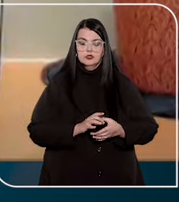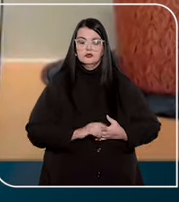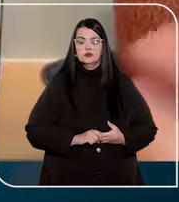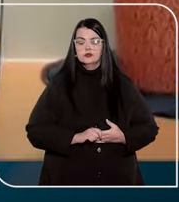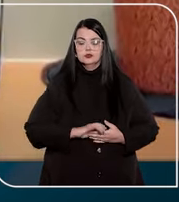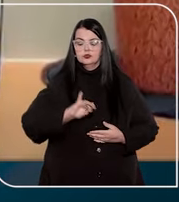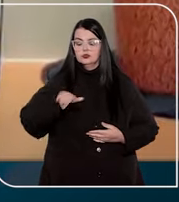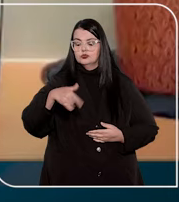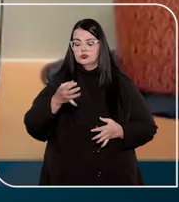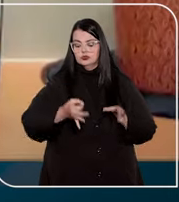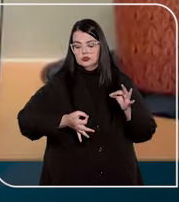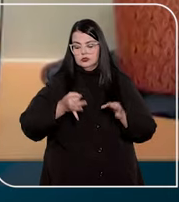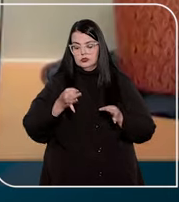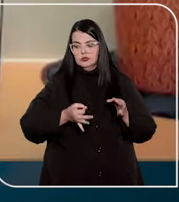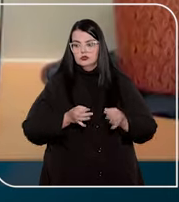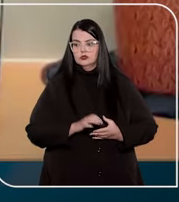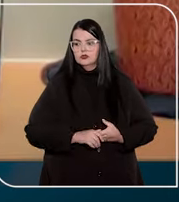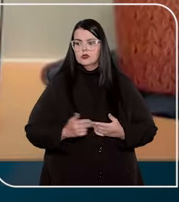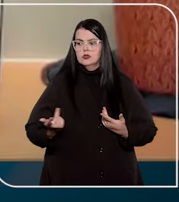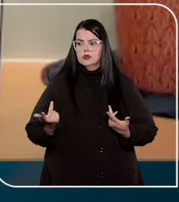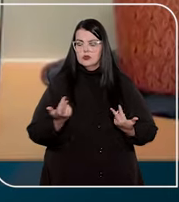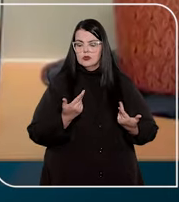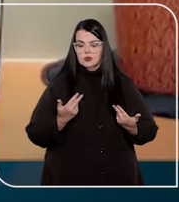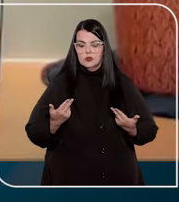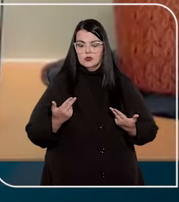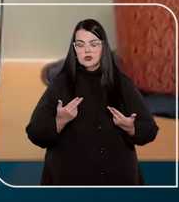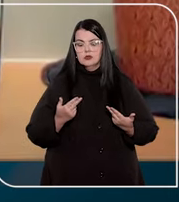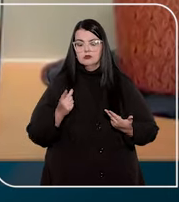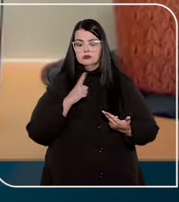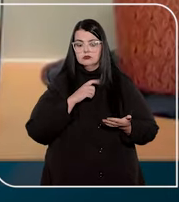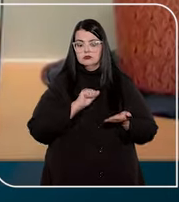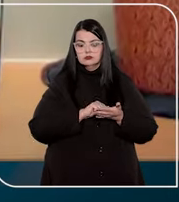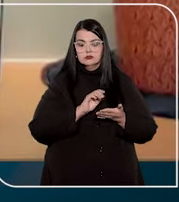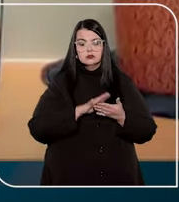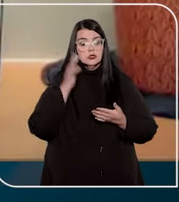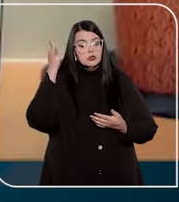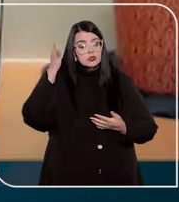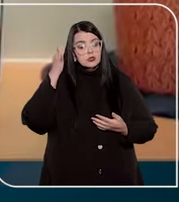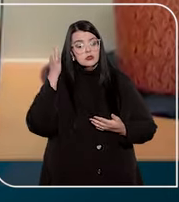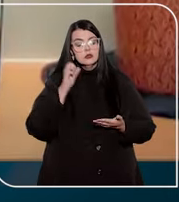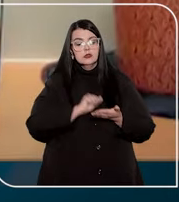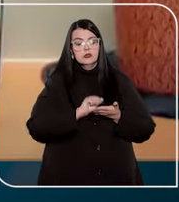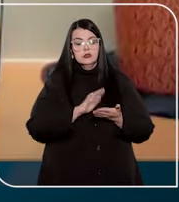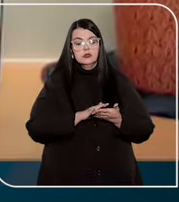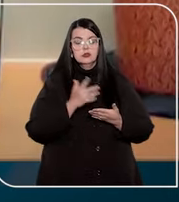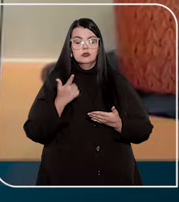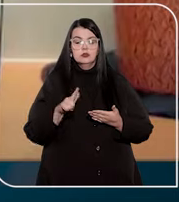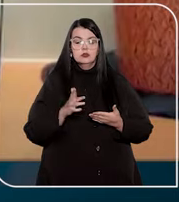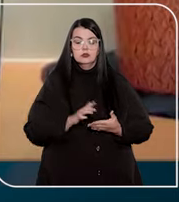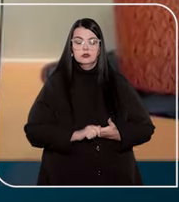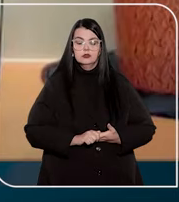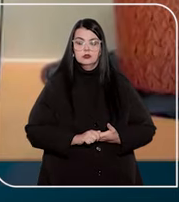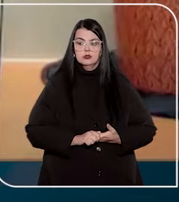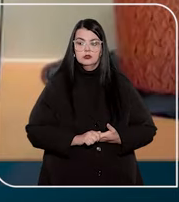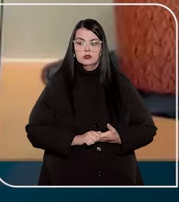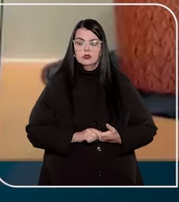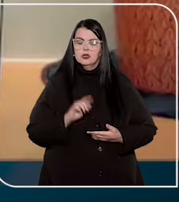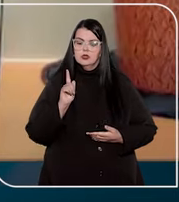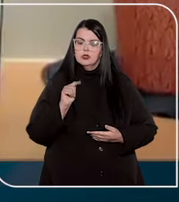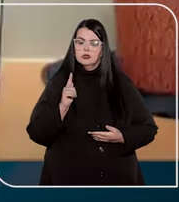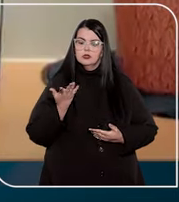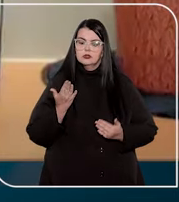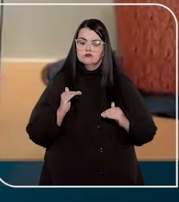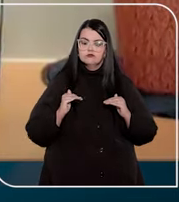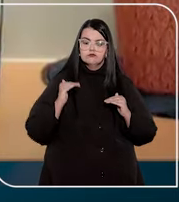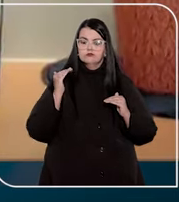contexto jurídico é igual àquele que o Supremo já fixou a tese, então eu estou me retratando. Mas, como eu disse, é uma faculdade do órgão